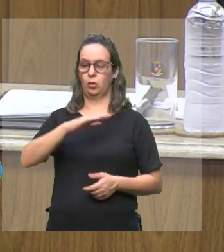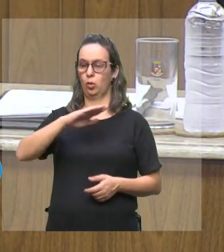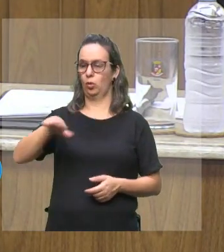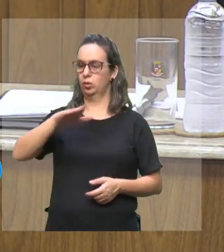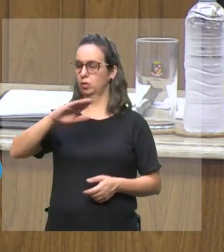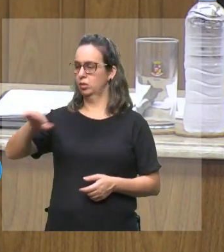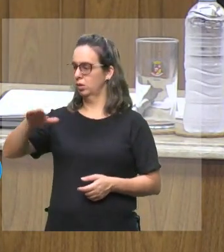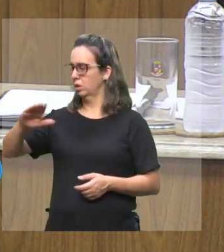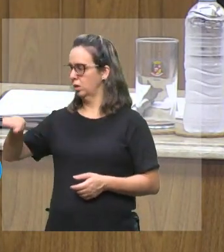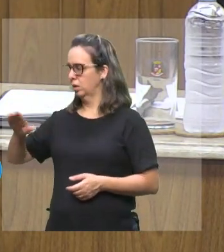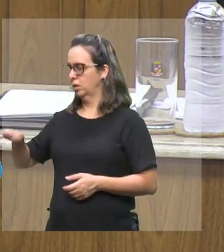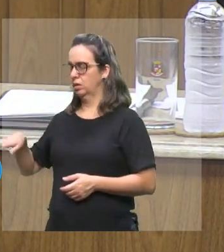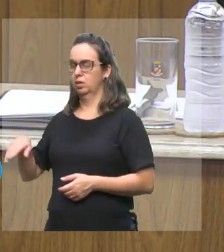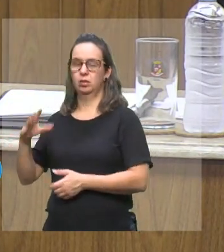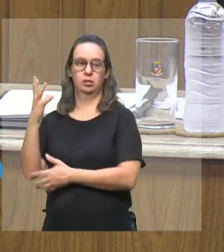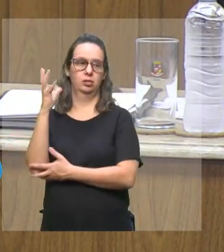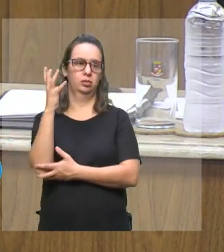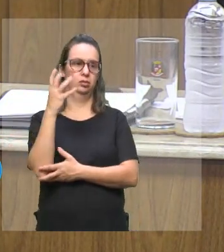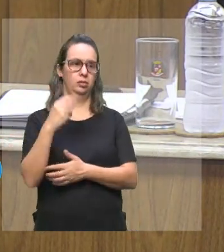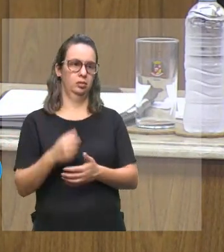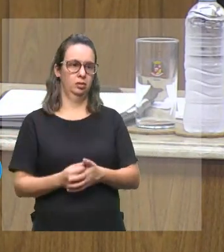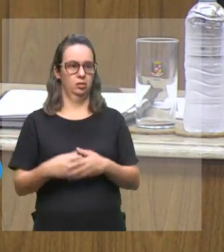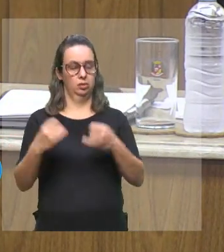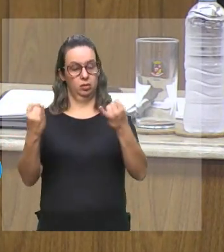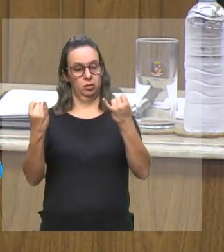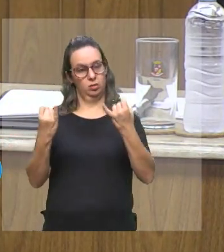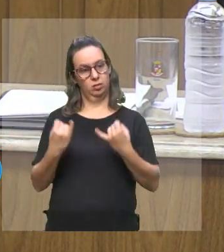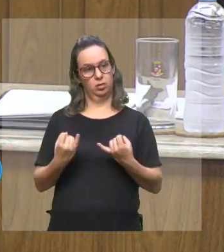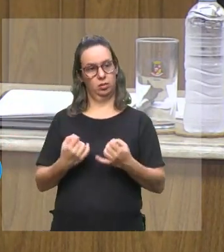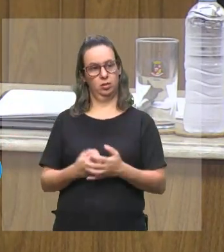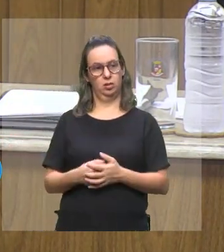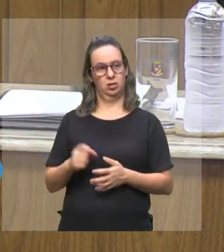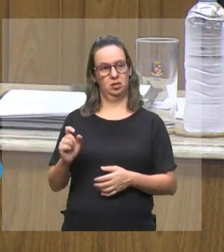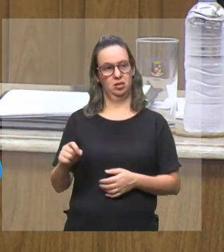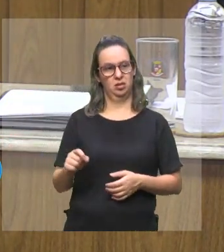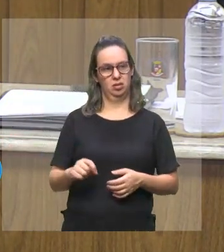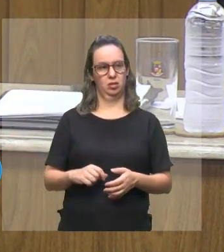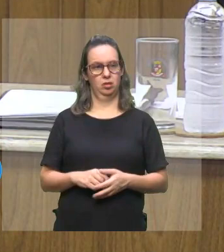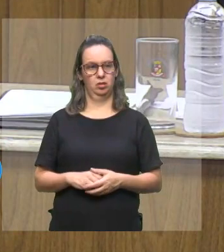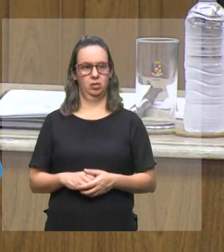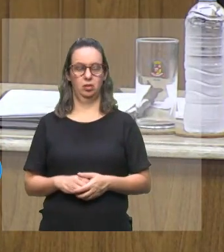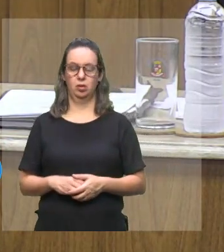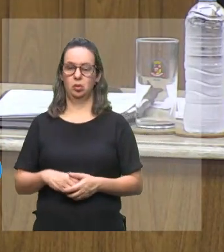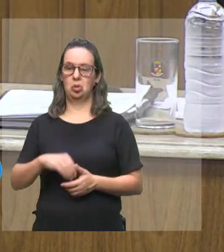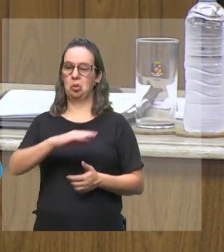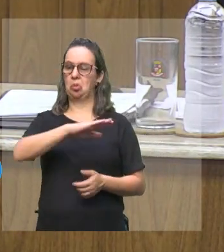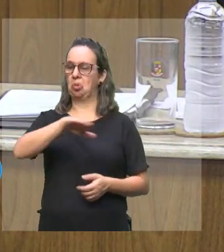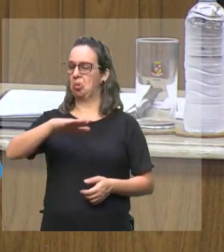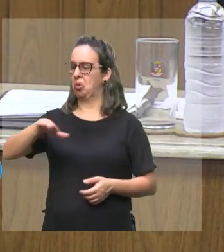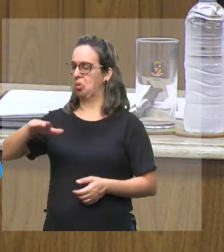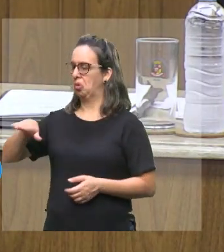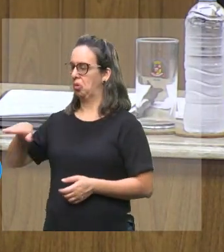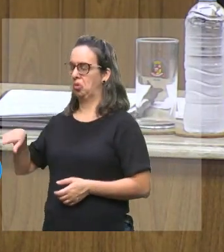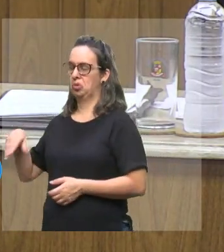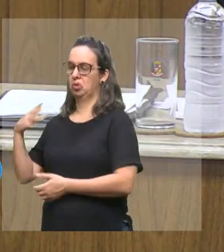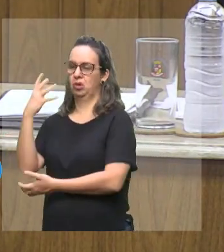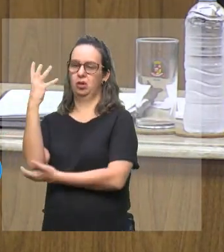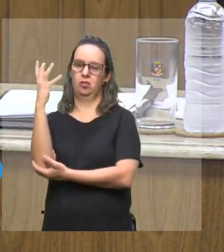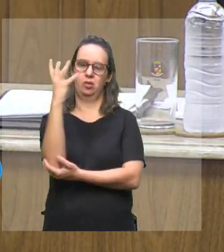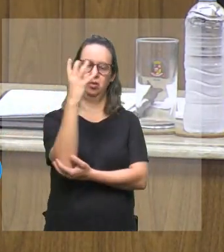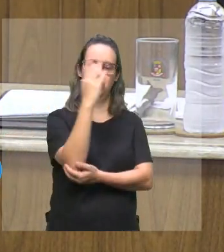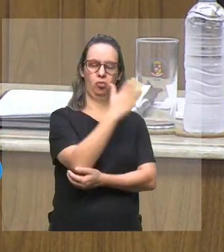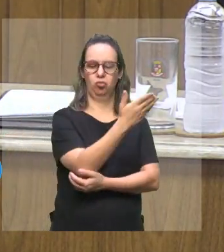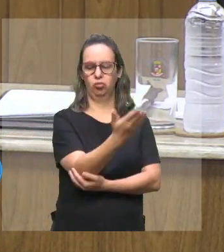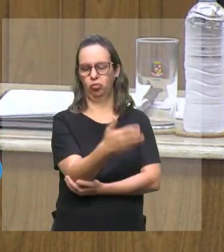vou amanhã lá ver o que aconteceu, porque a informação que me chegou é que simplesmente desceram a motosserra nas árvores que tem naquele